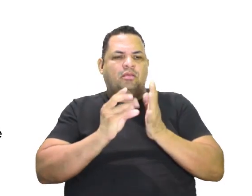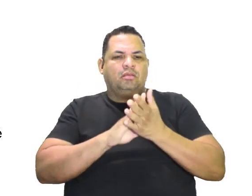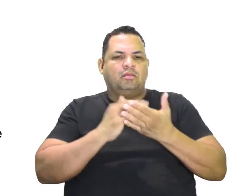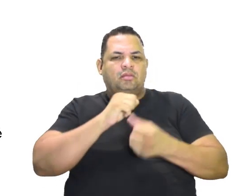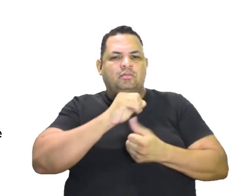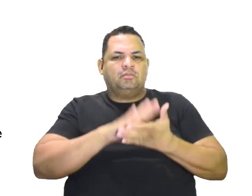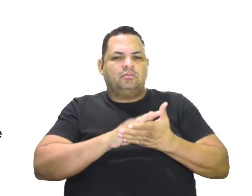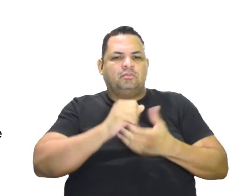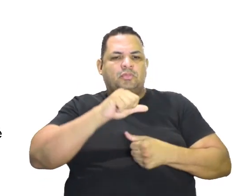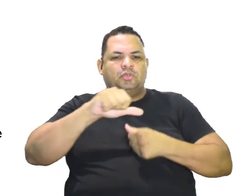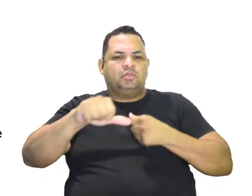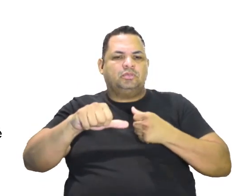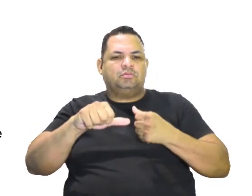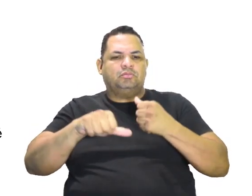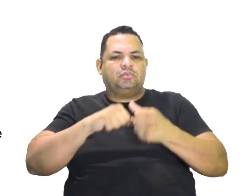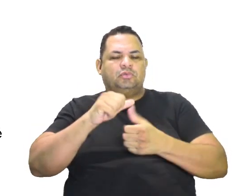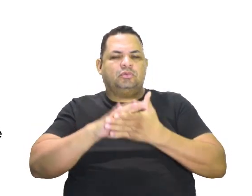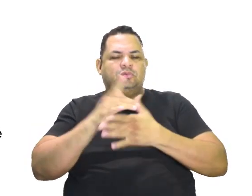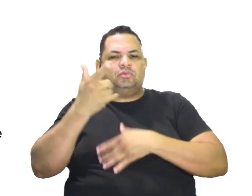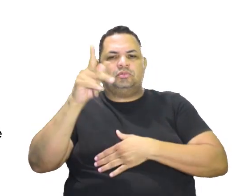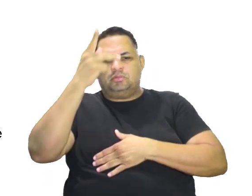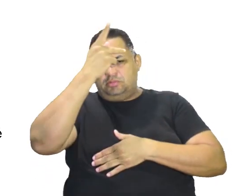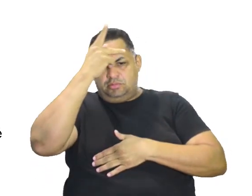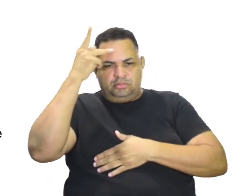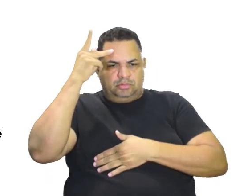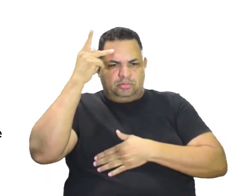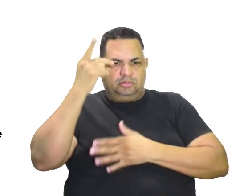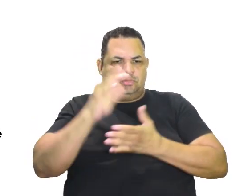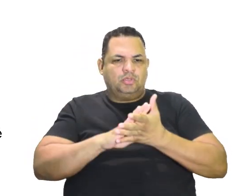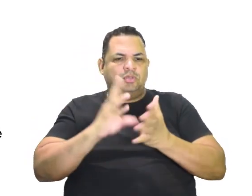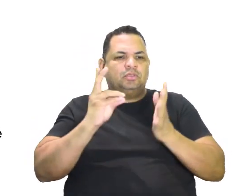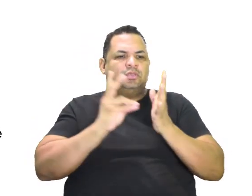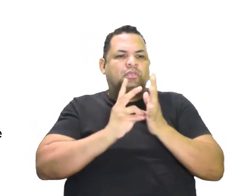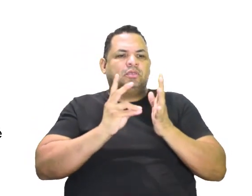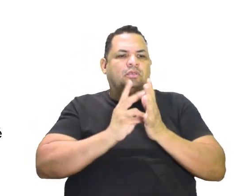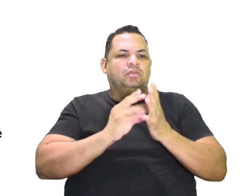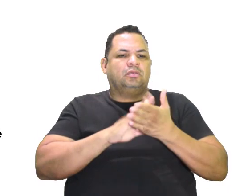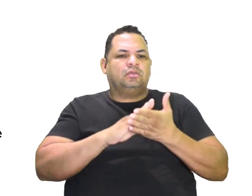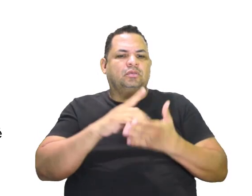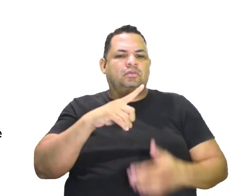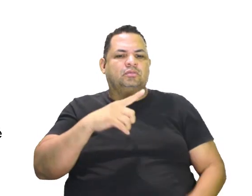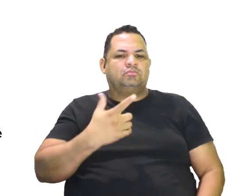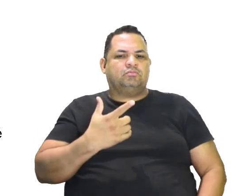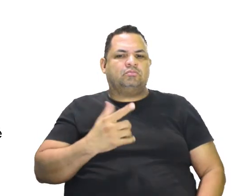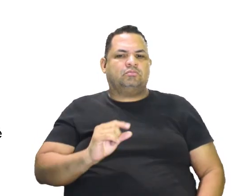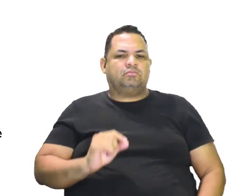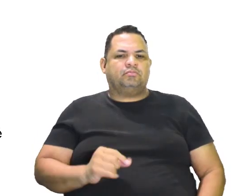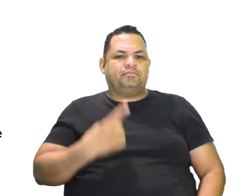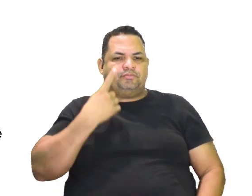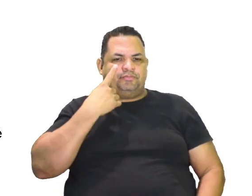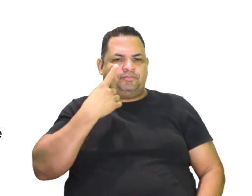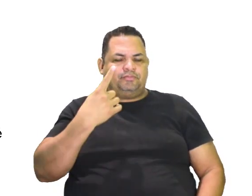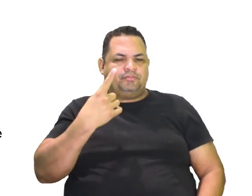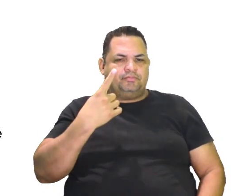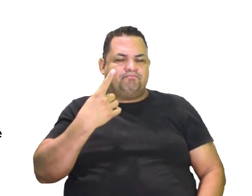foi trocada por outra pessoa, né? Por outra Índia. Então ela